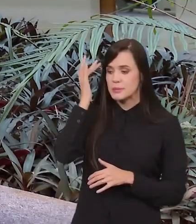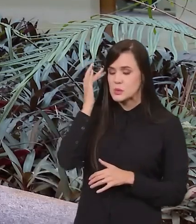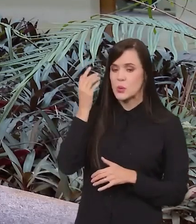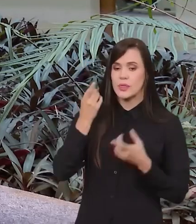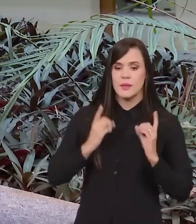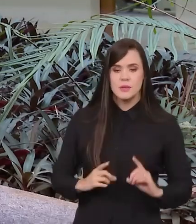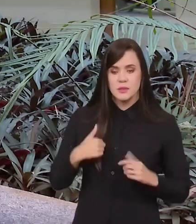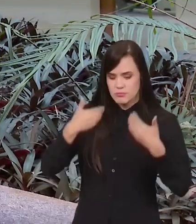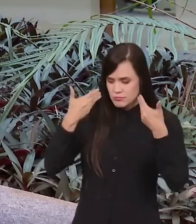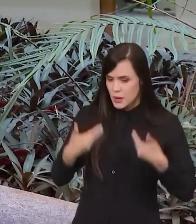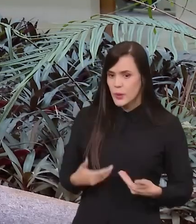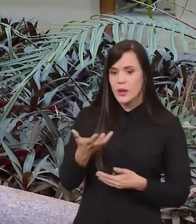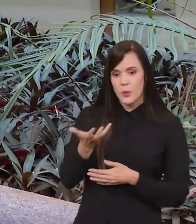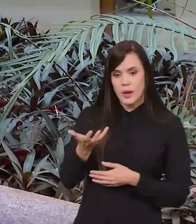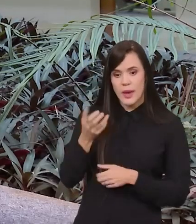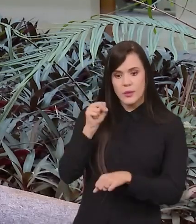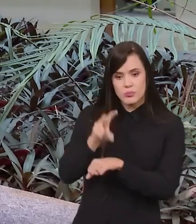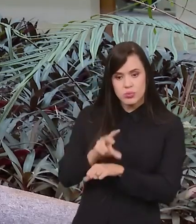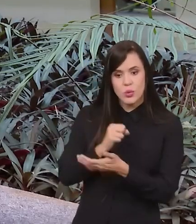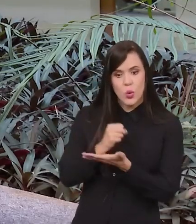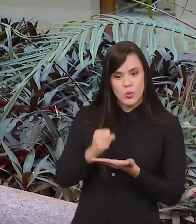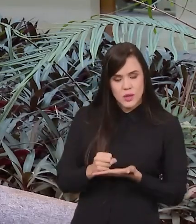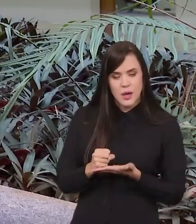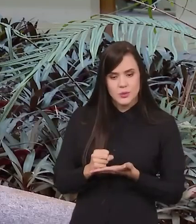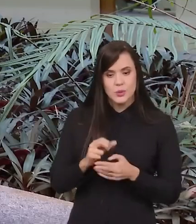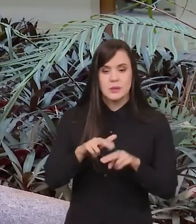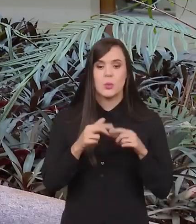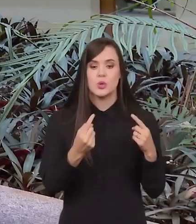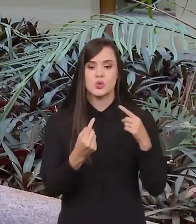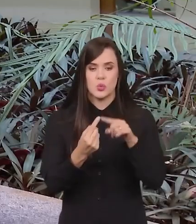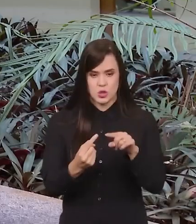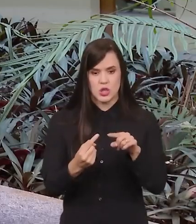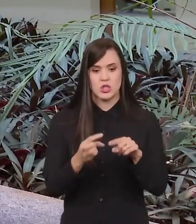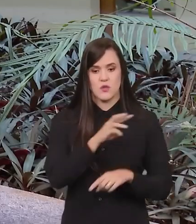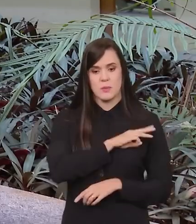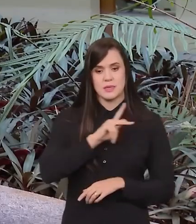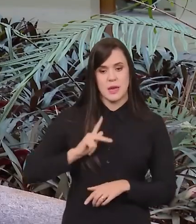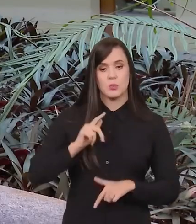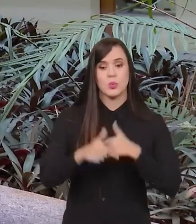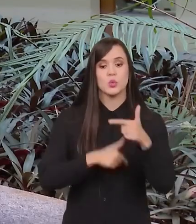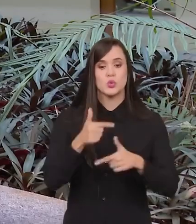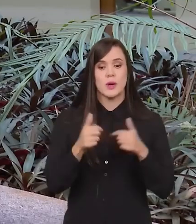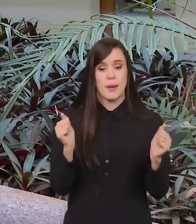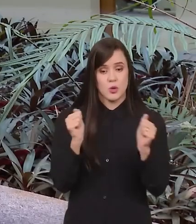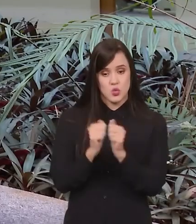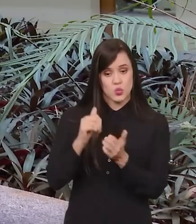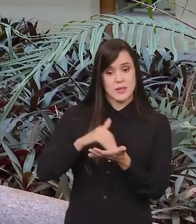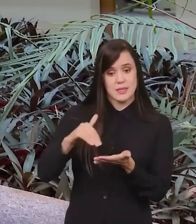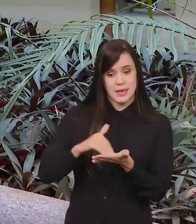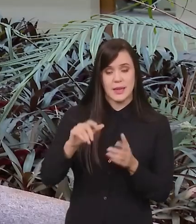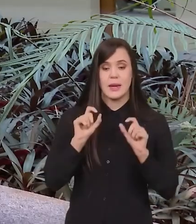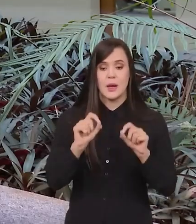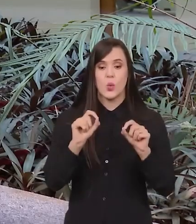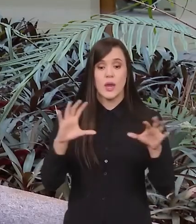falando: oh, mas eu estou aqui e quero ser contratado. Então, o objetivo do Ministério Público do Trabalho conosco é justamente fazer